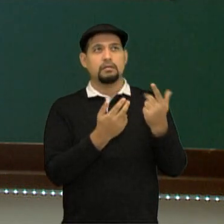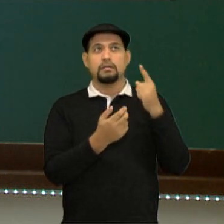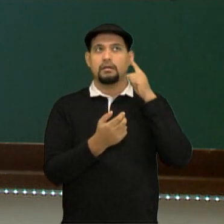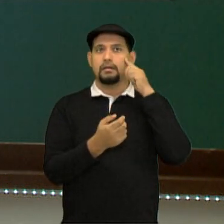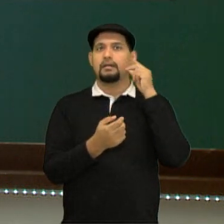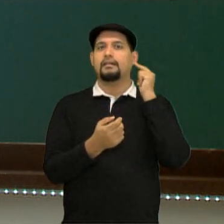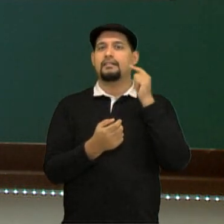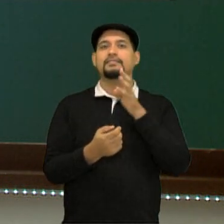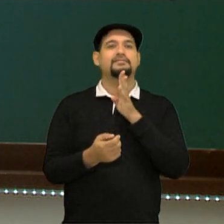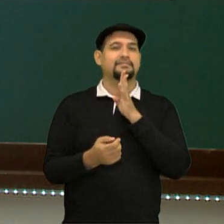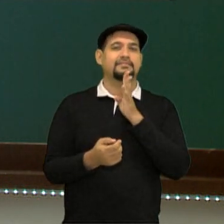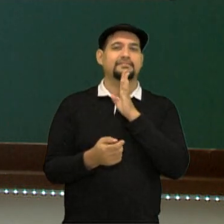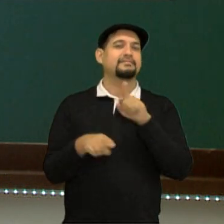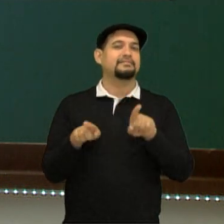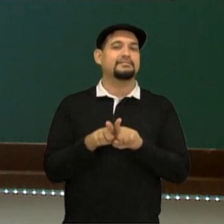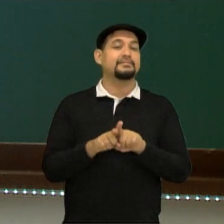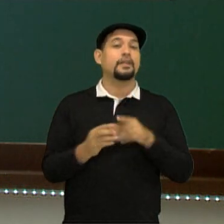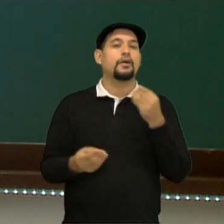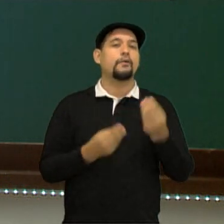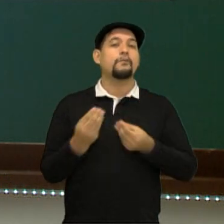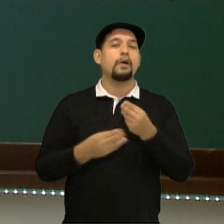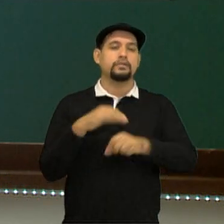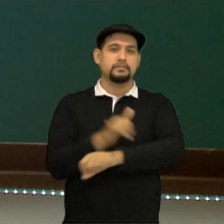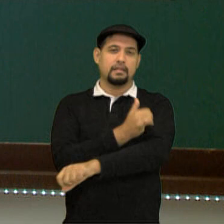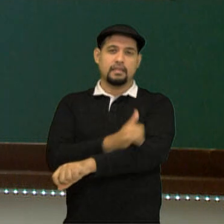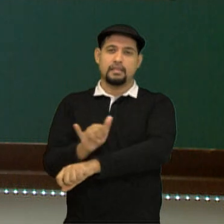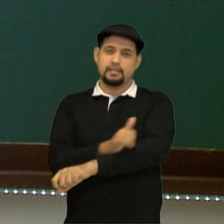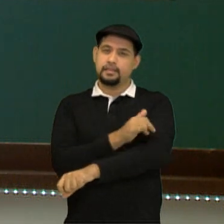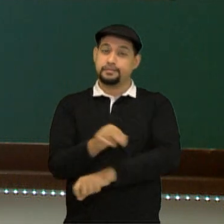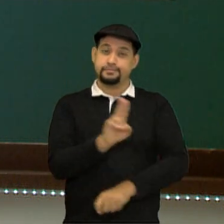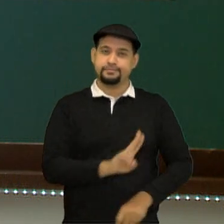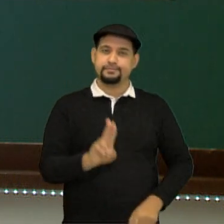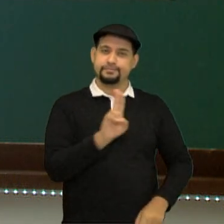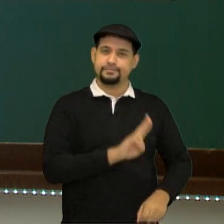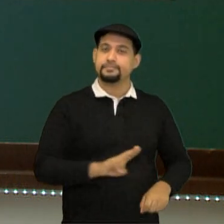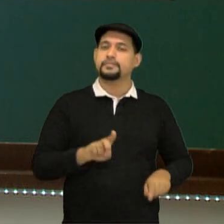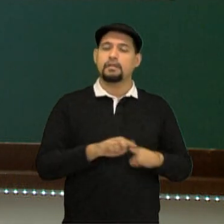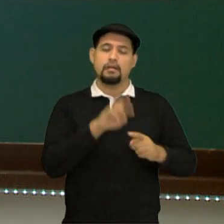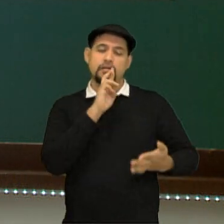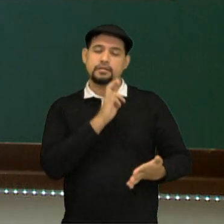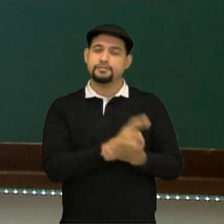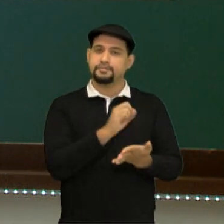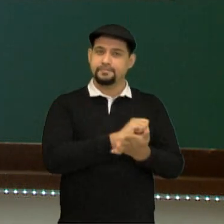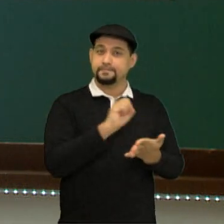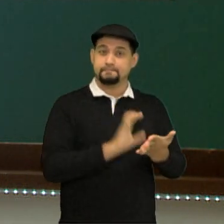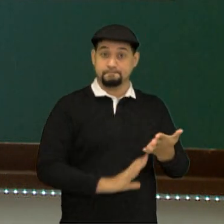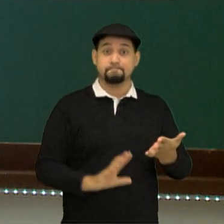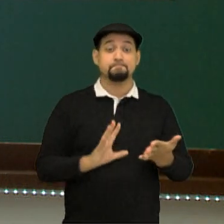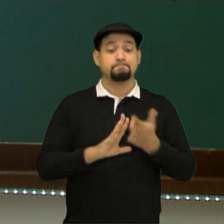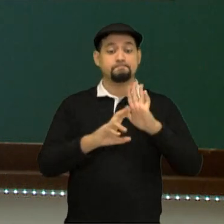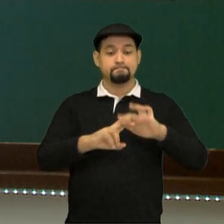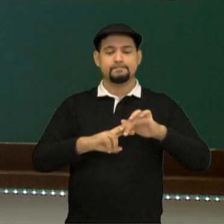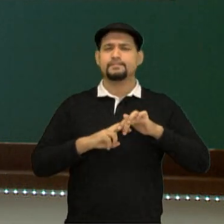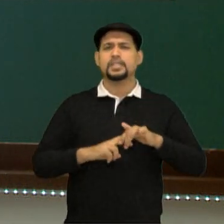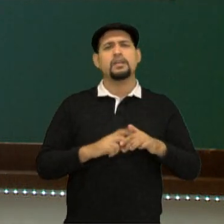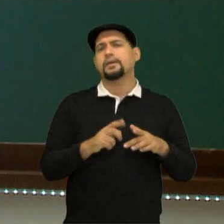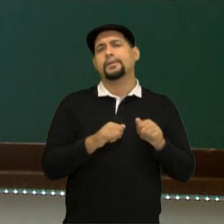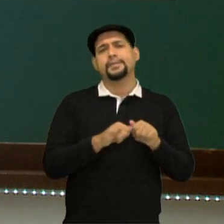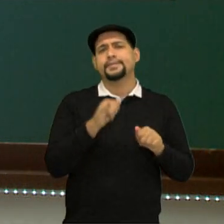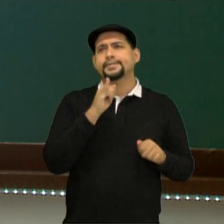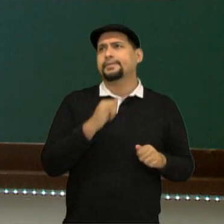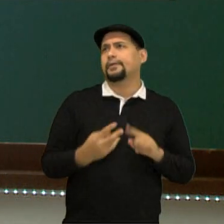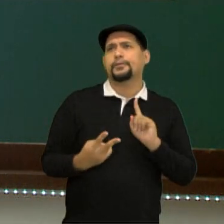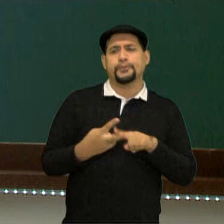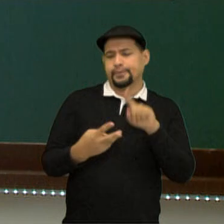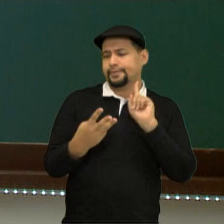um conhecimento de qual a estratégia que você vai atuar para a resolução desse exercício. Então, por isso, não fique em